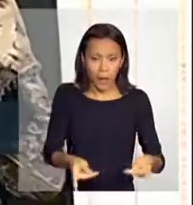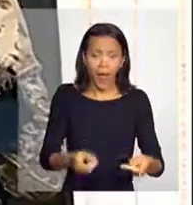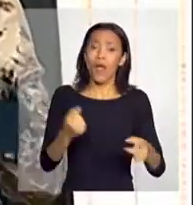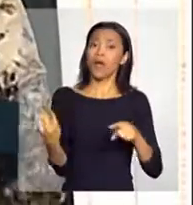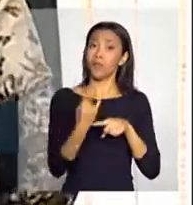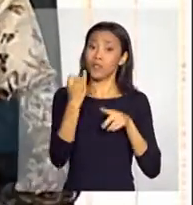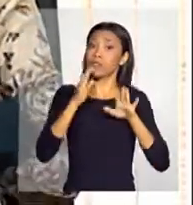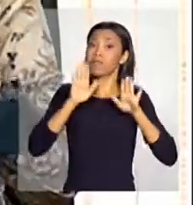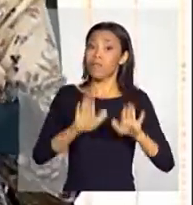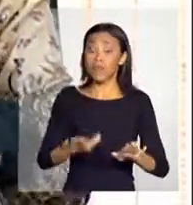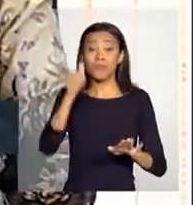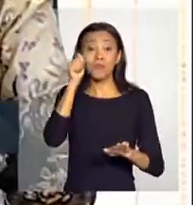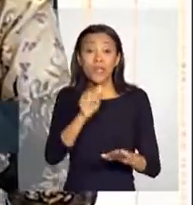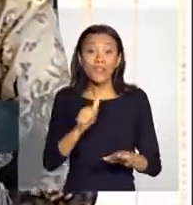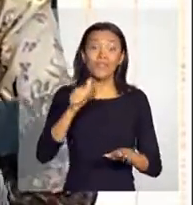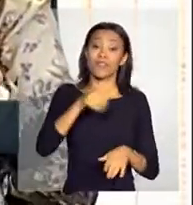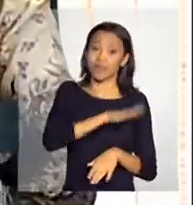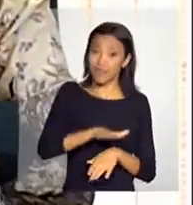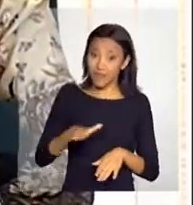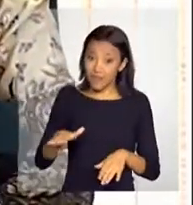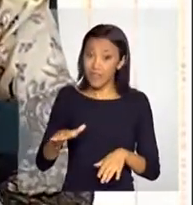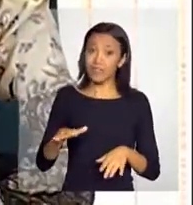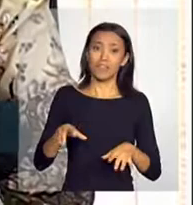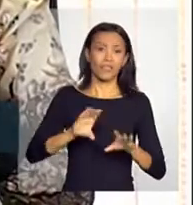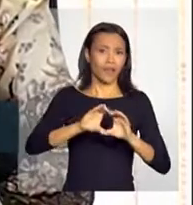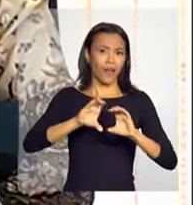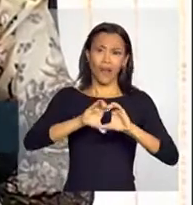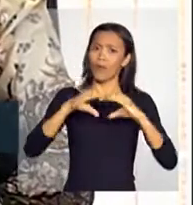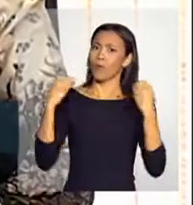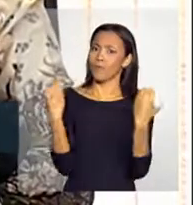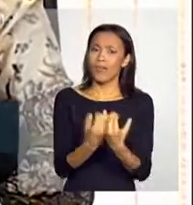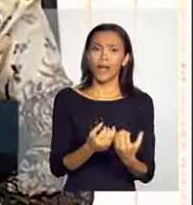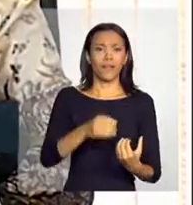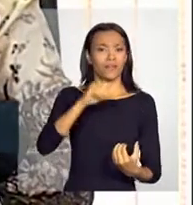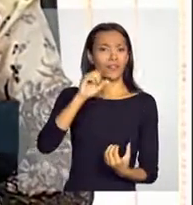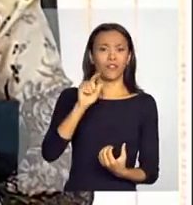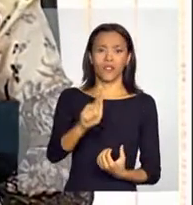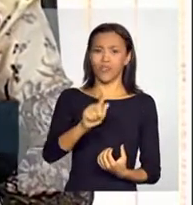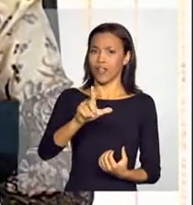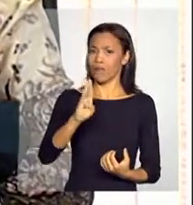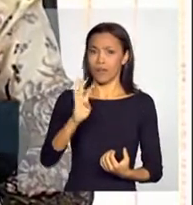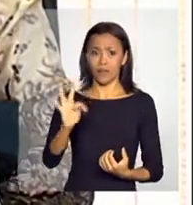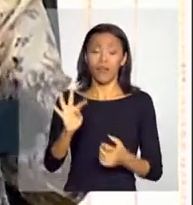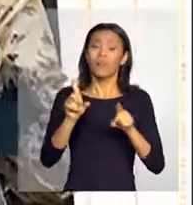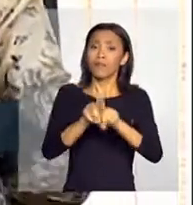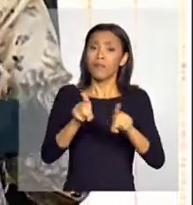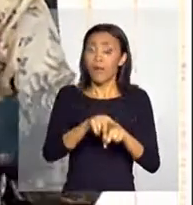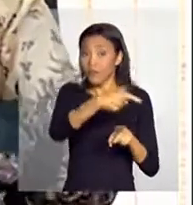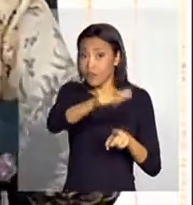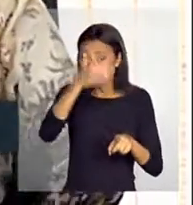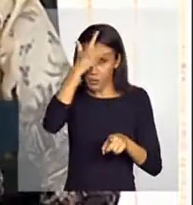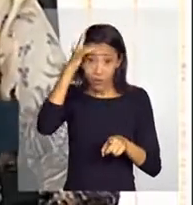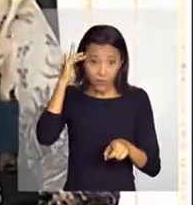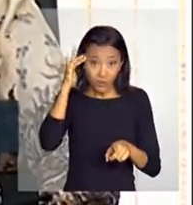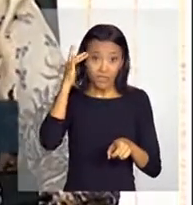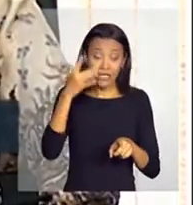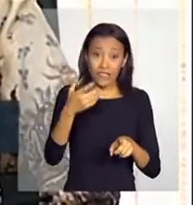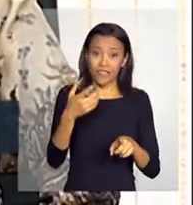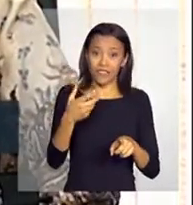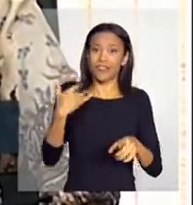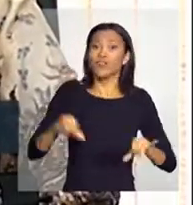mas as mulheres as meninas é a comunidade LGBT as pessoas são vítimas do tráfico e tem que estar